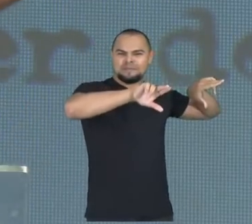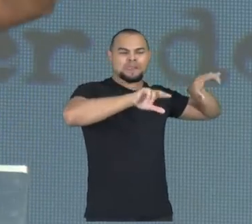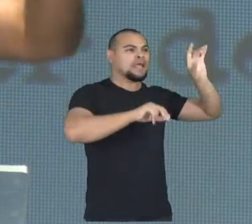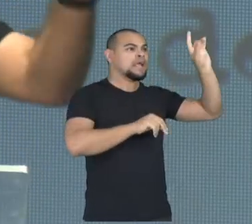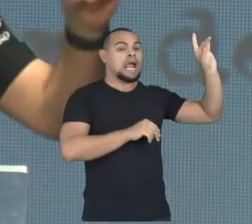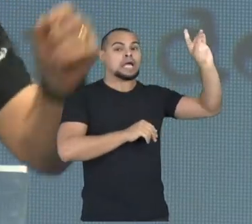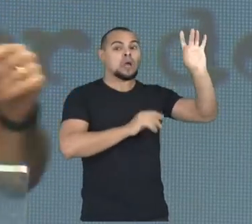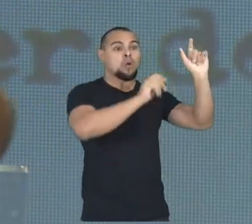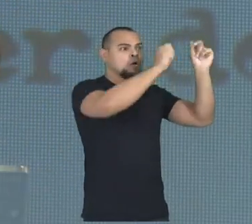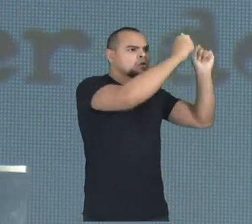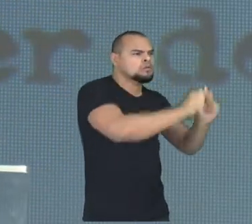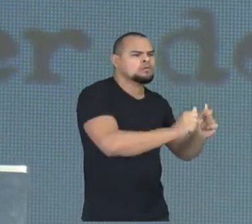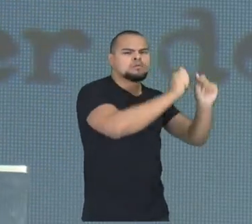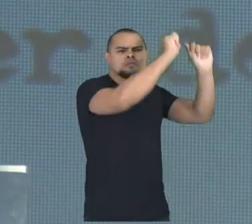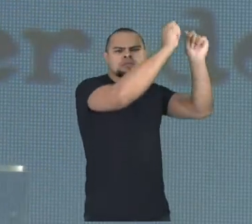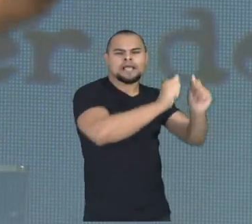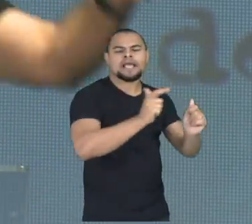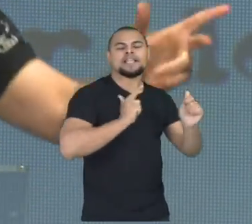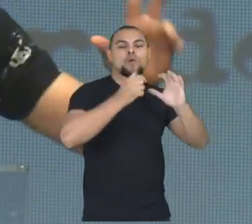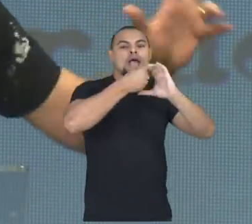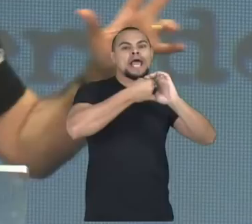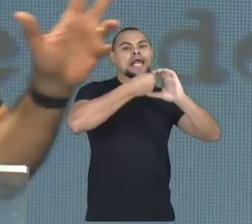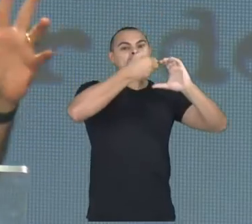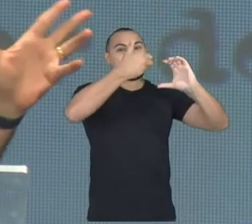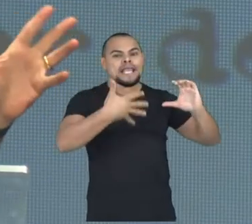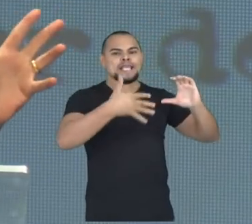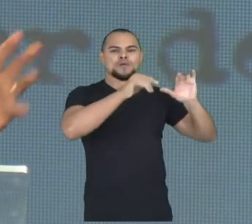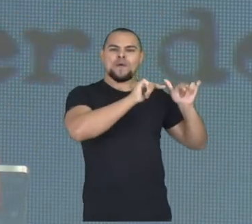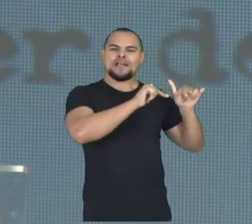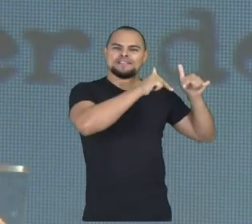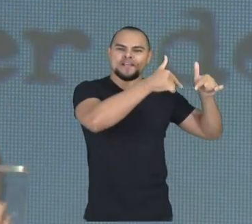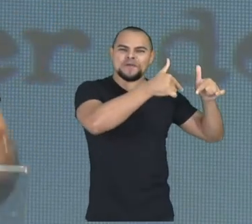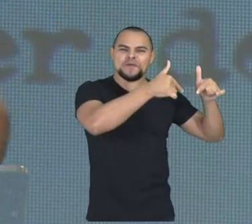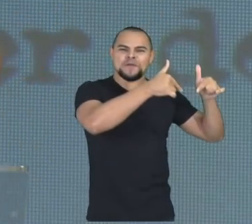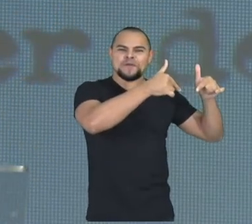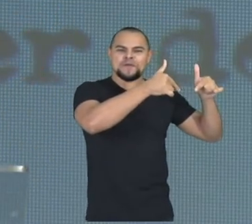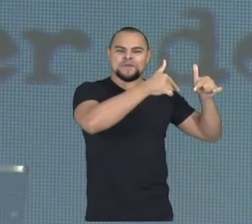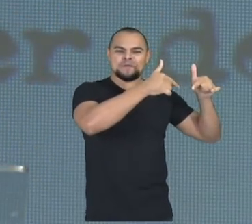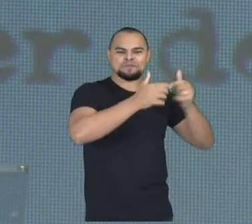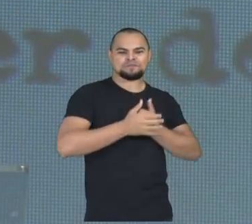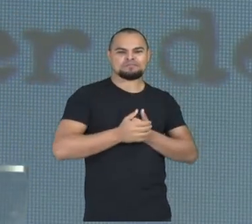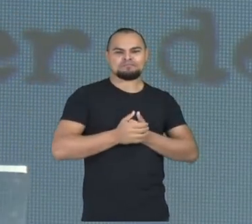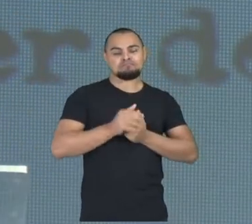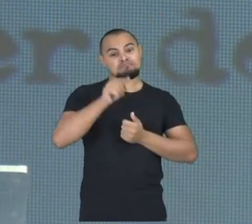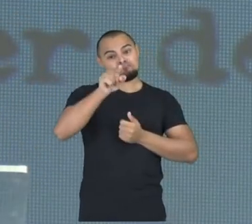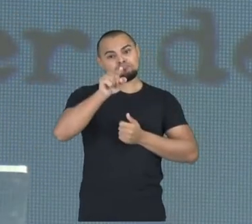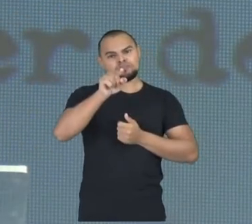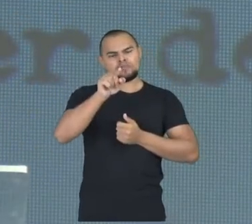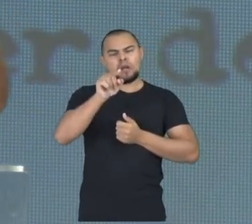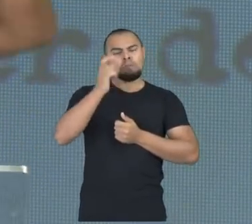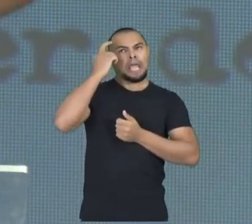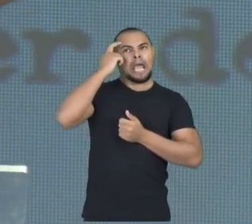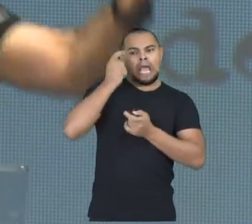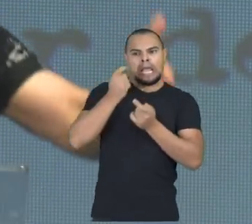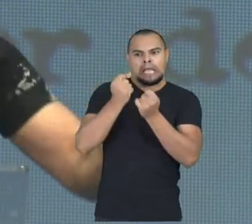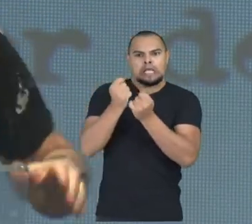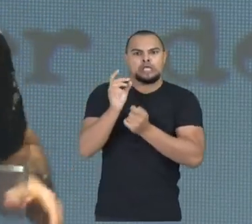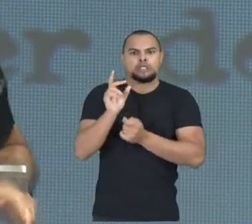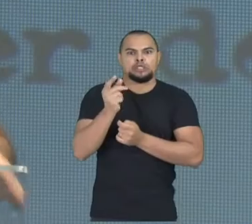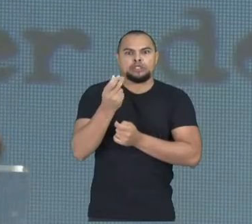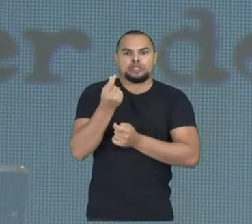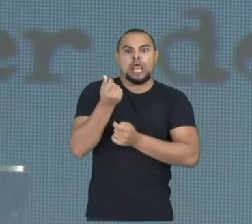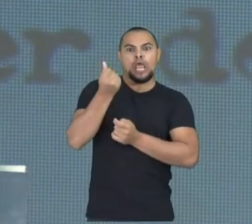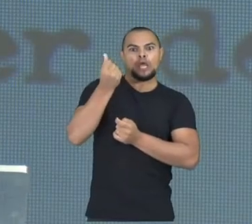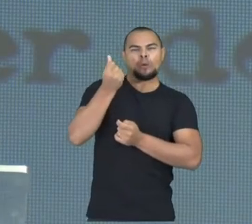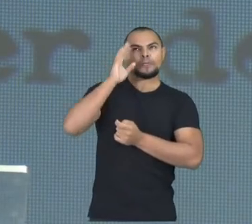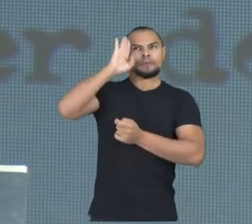cada divindade tem uma parcela de ação, né, dentro da nossa vida, mesmo que a sua divindade seja o dinheiro, e a maior dela seja o